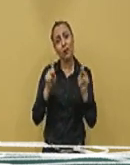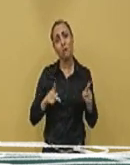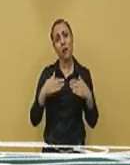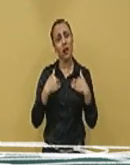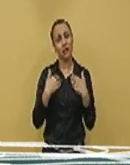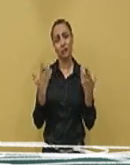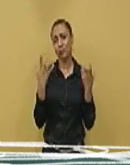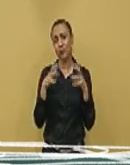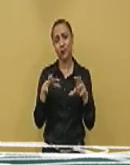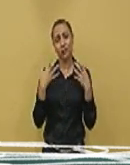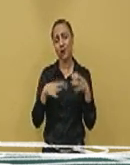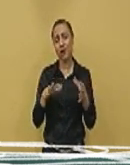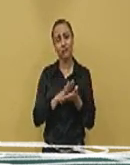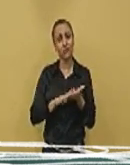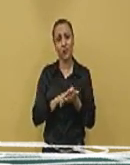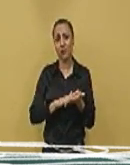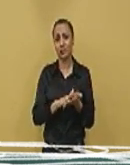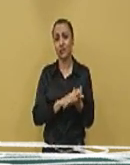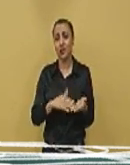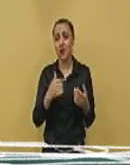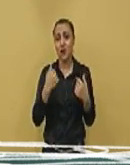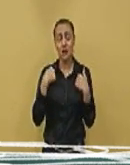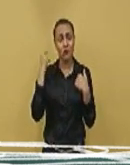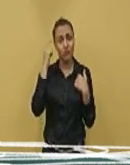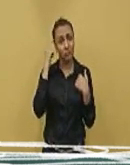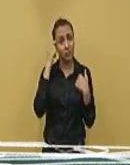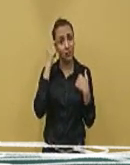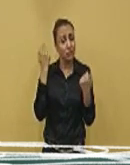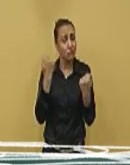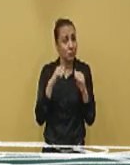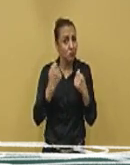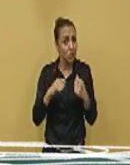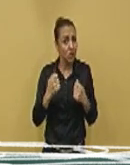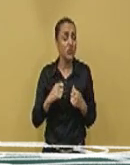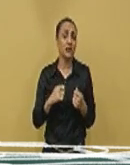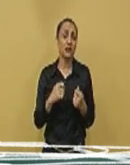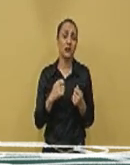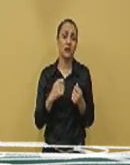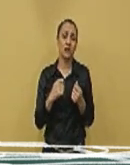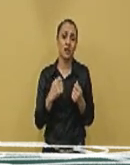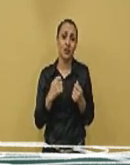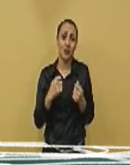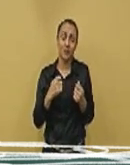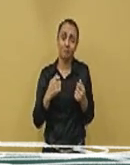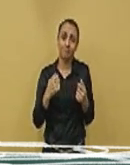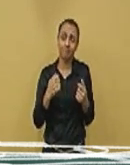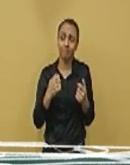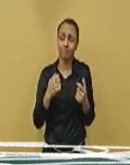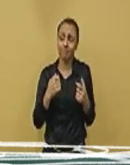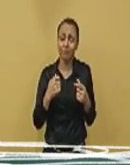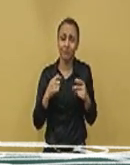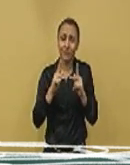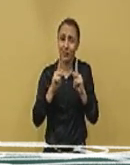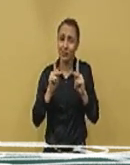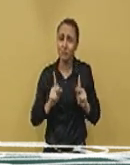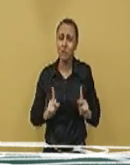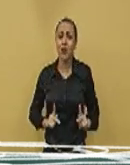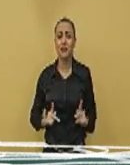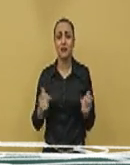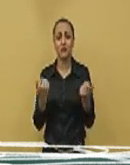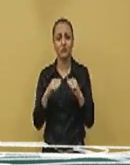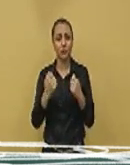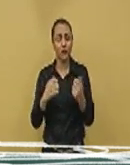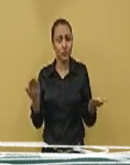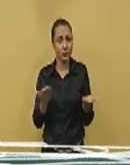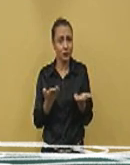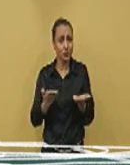quero nada disso. Eu acho que a gente tem que primar por isso. As agressões, elas não vão ser boas. Nós estamos entrando